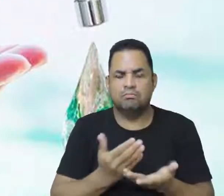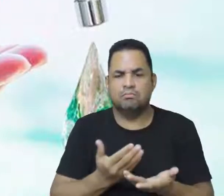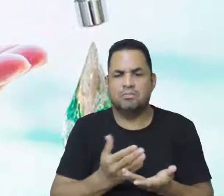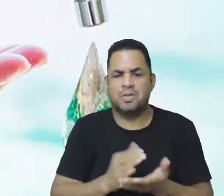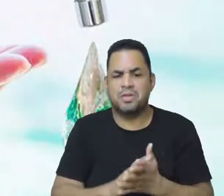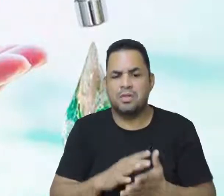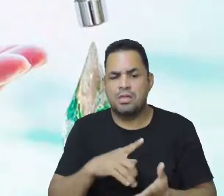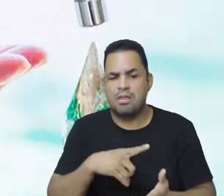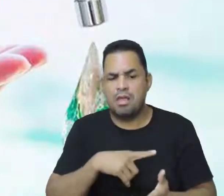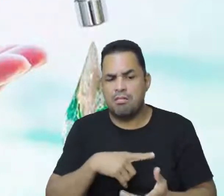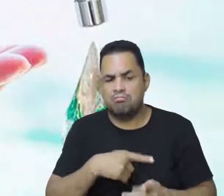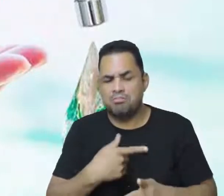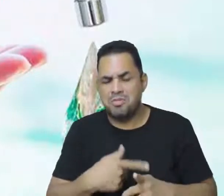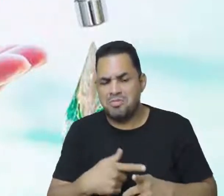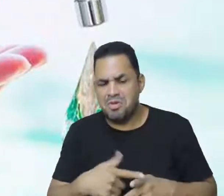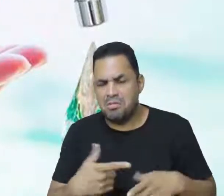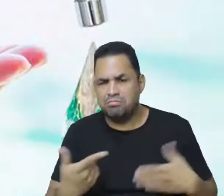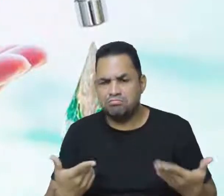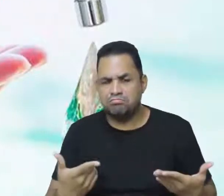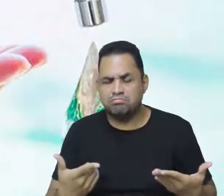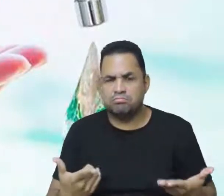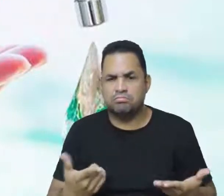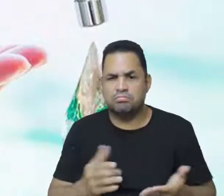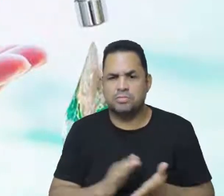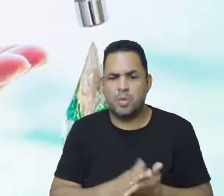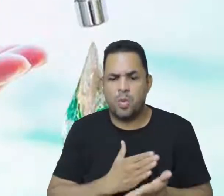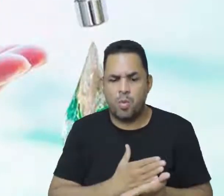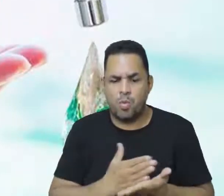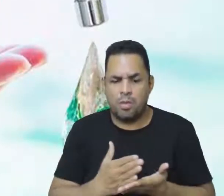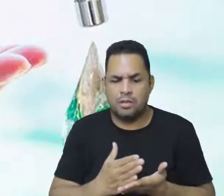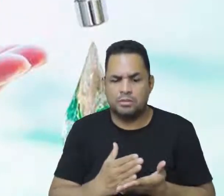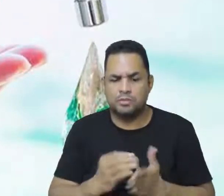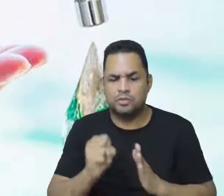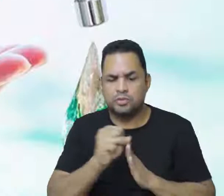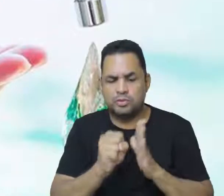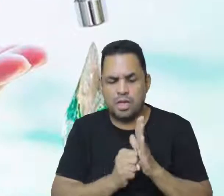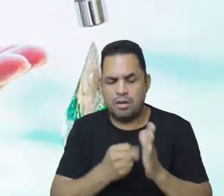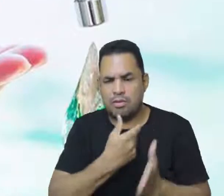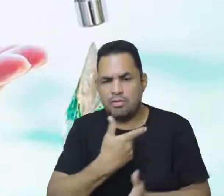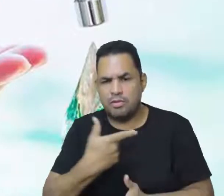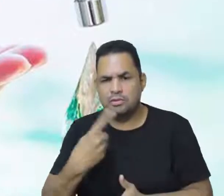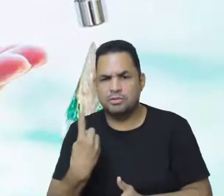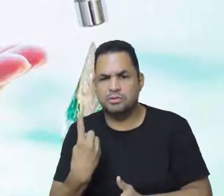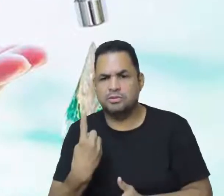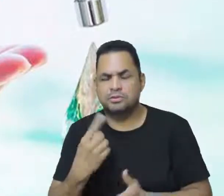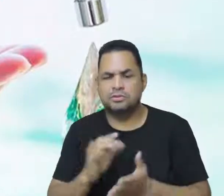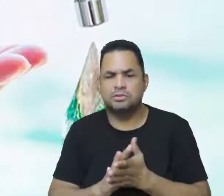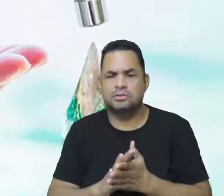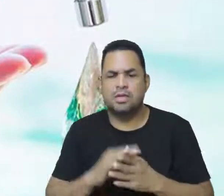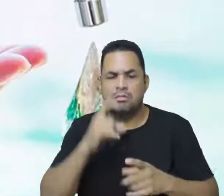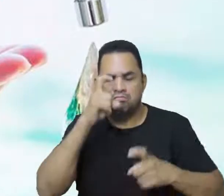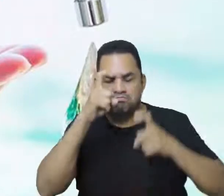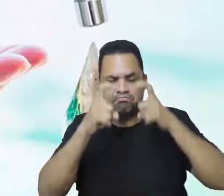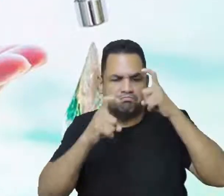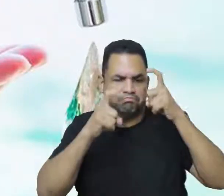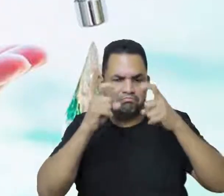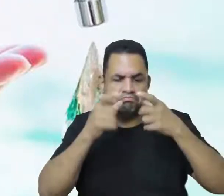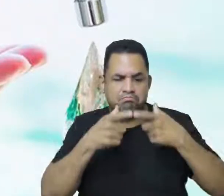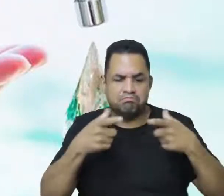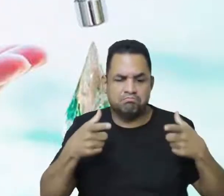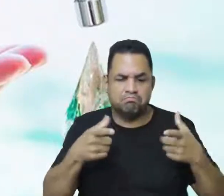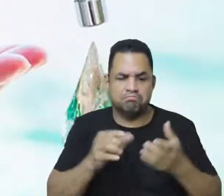predatório que, no início do século XXI, vem uma preocupação muito grande com